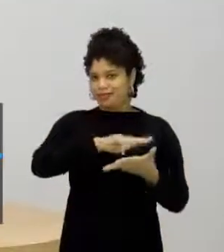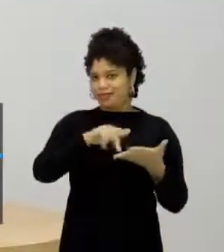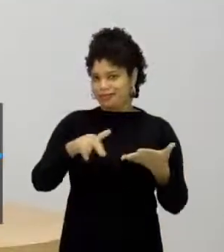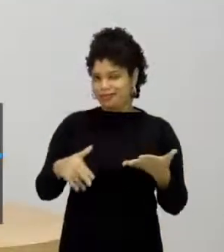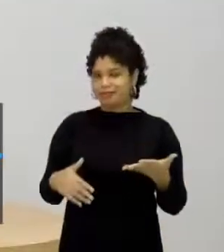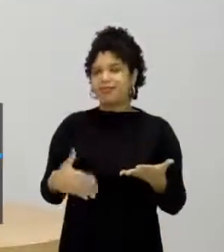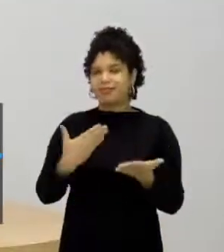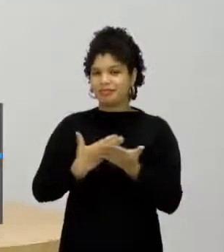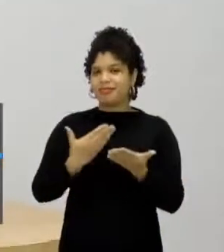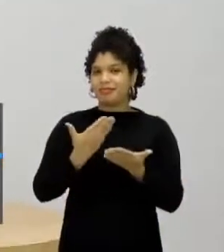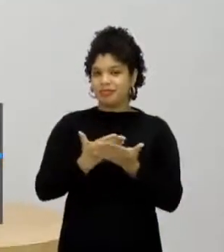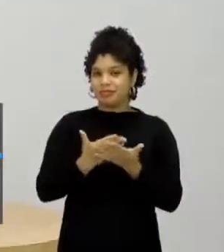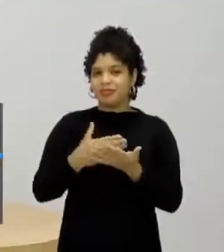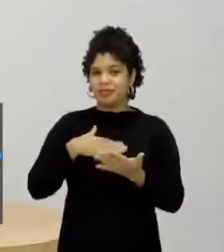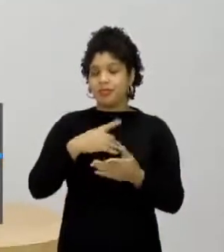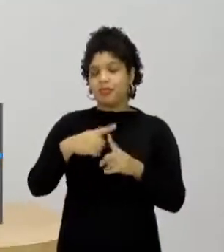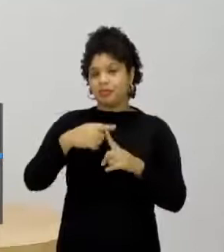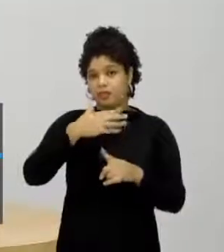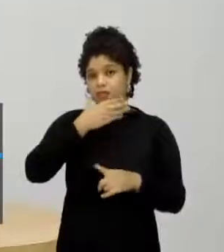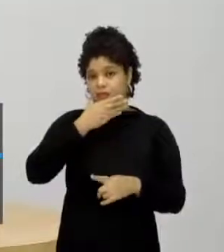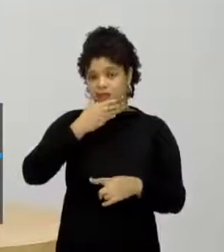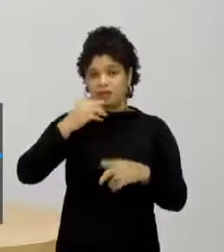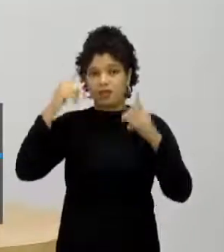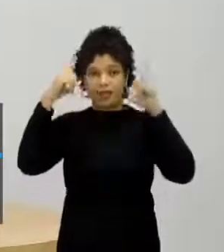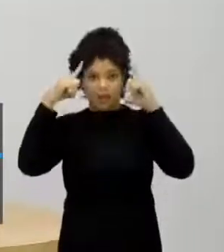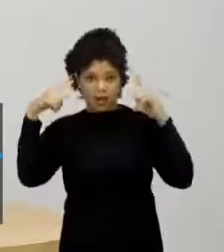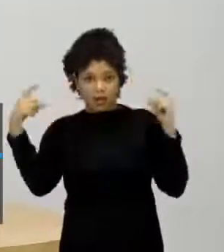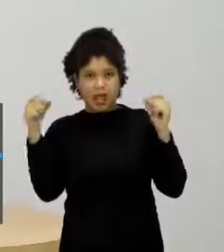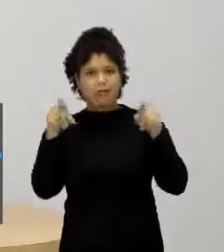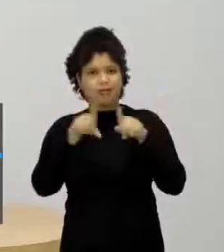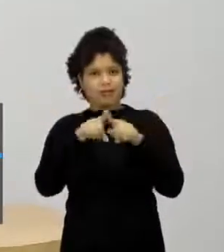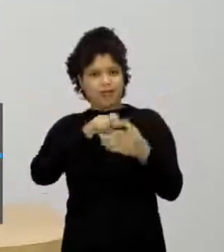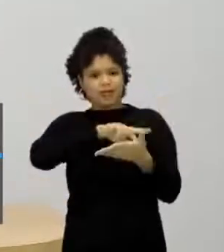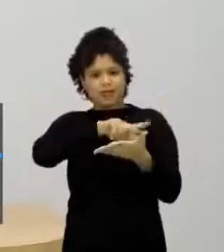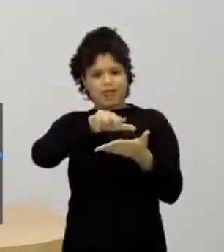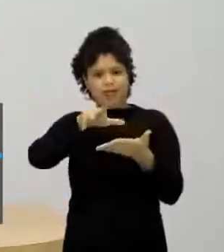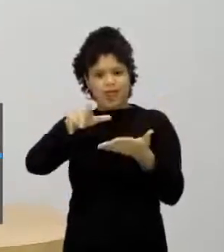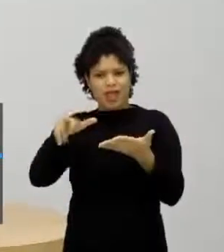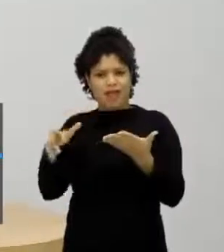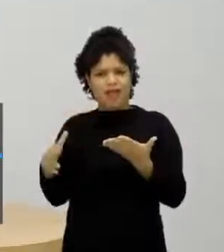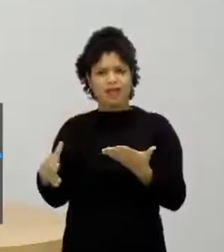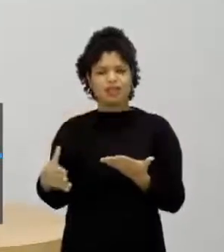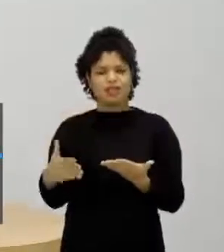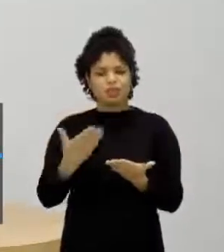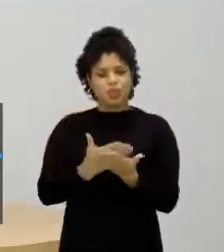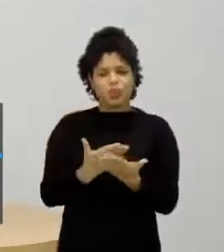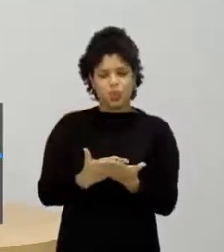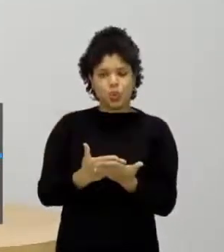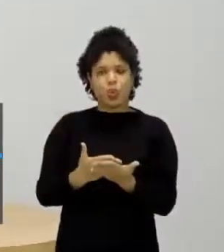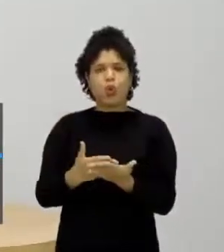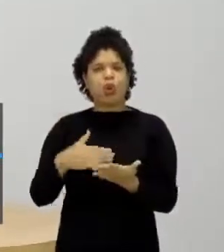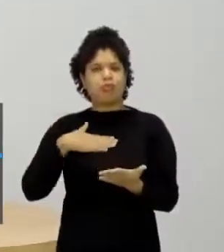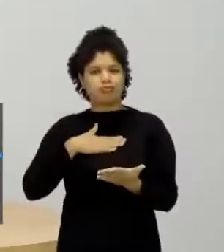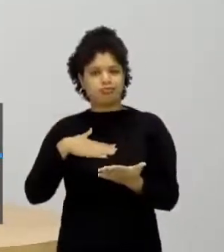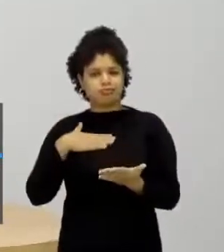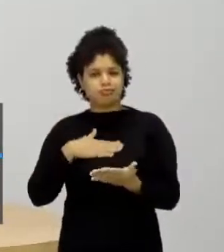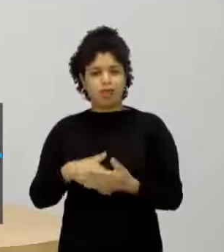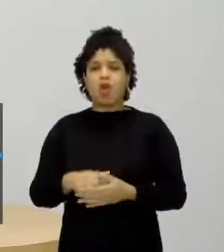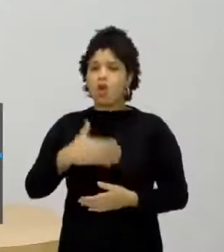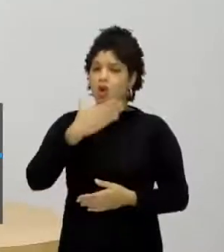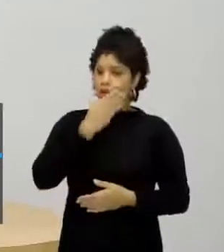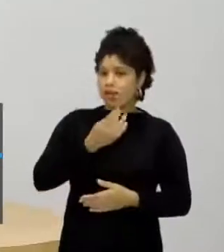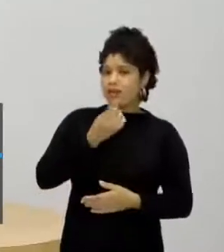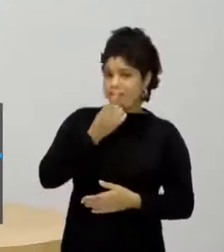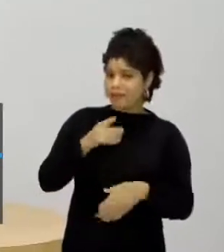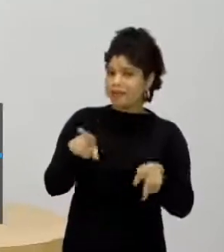como Lamarck, que também ele tinha uma ciência bem heterogênea, ele era bem eclético nas suas pesquisas, Darwin